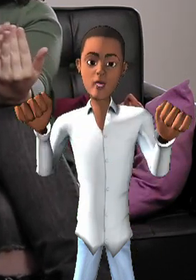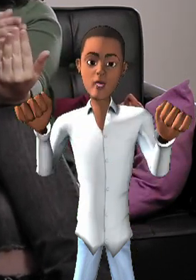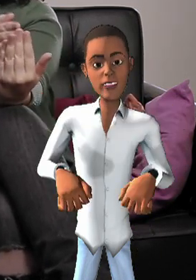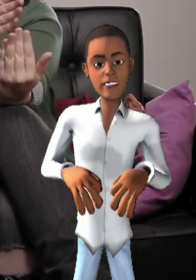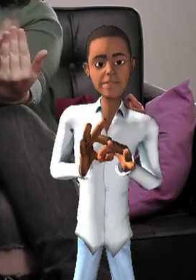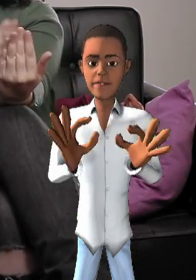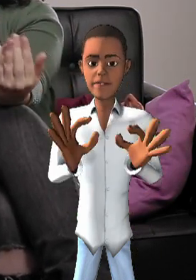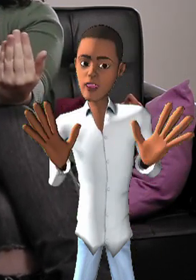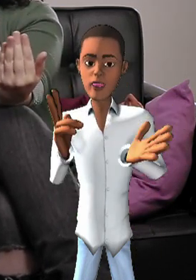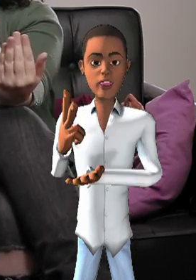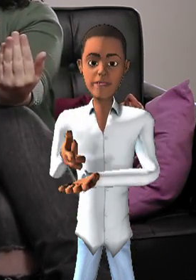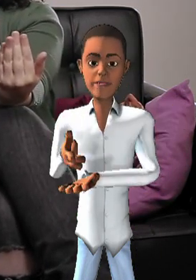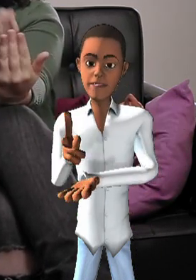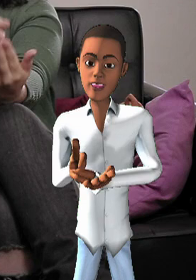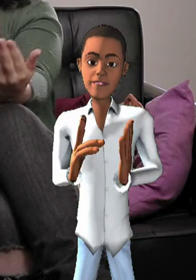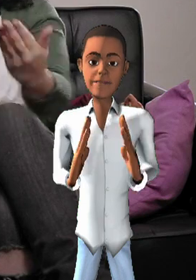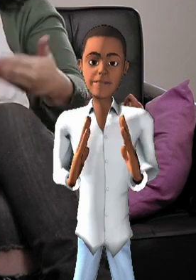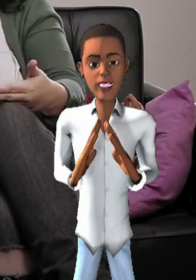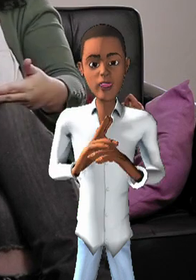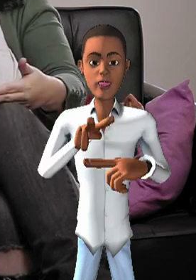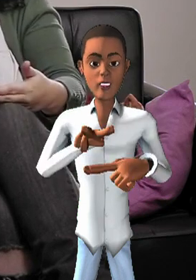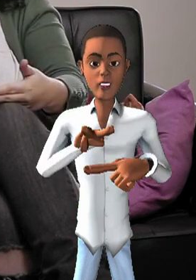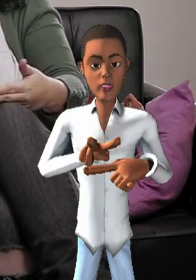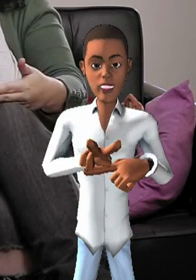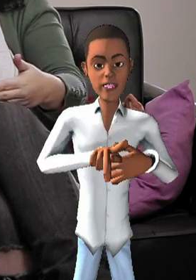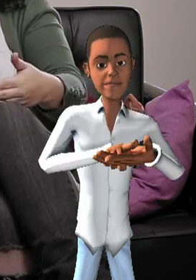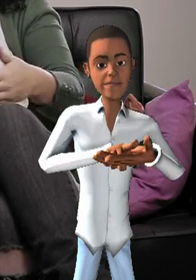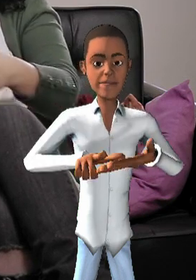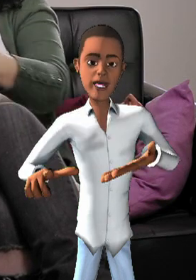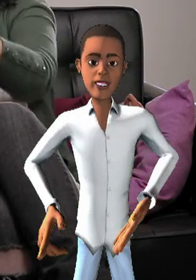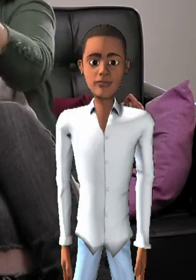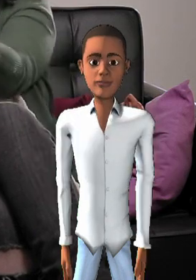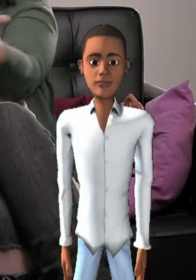tu ser a mais bem-sucedida. Tu pode também ser dona de casa se tu